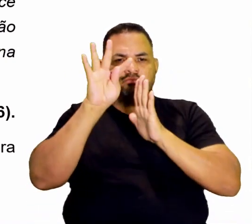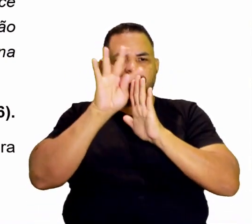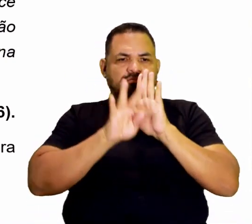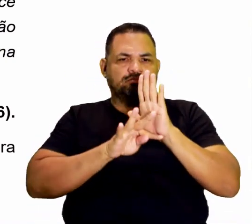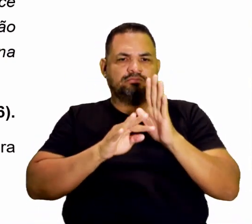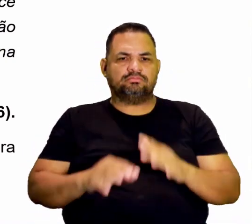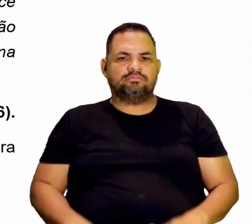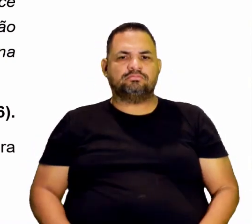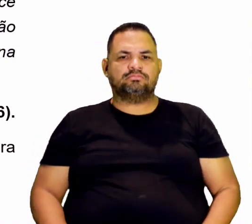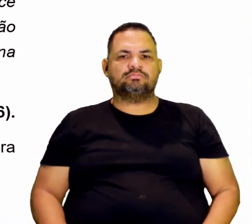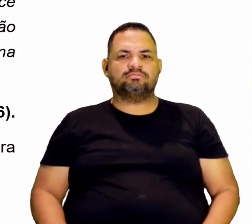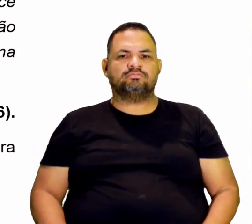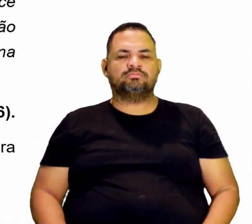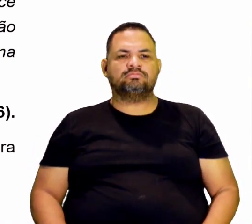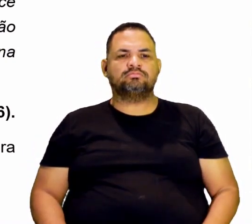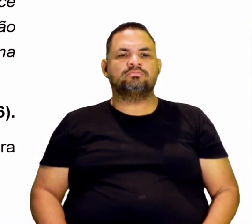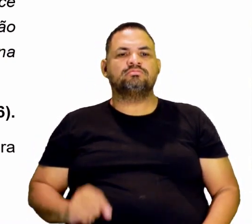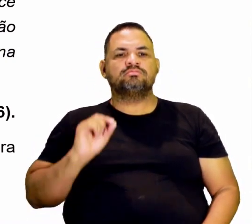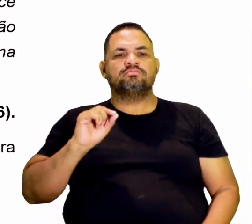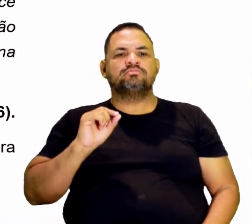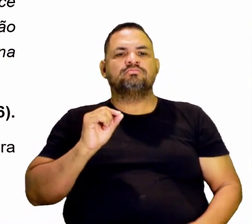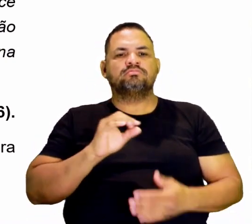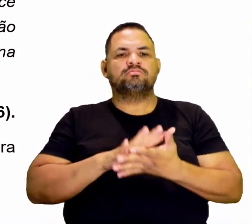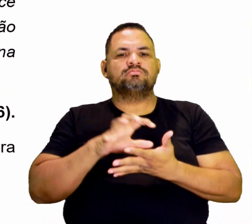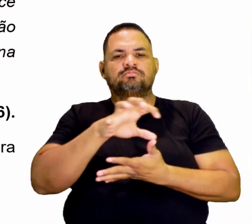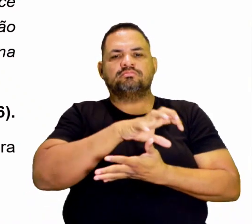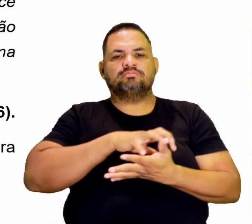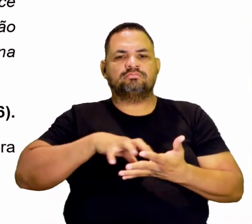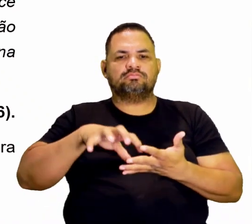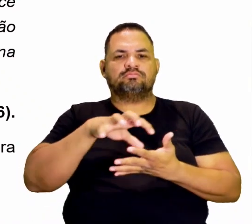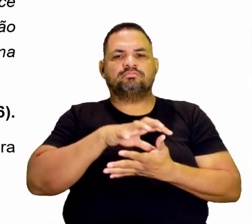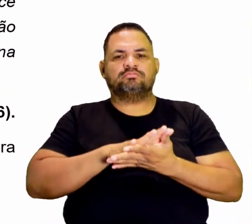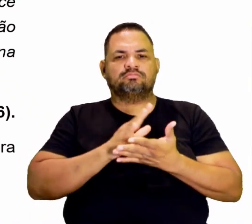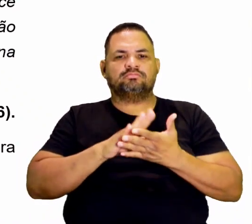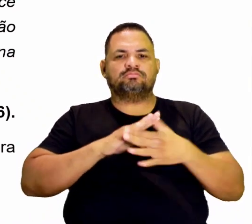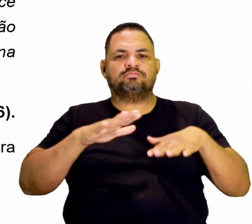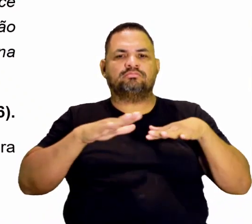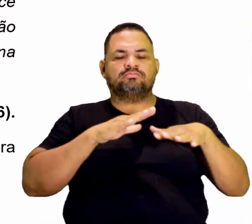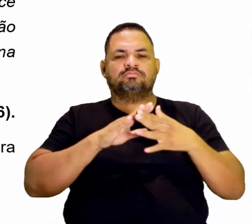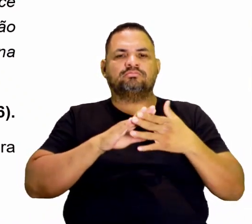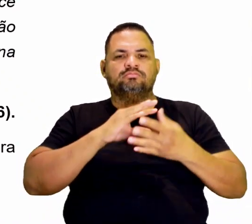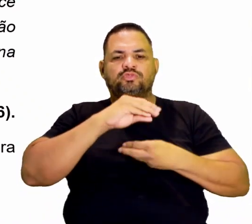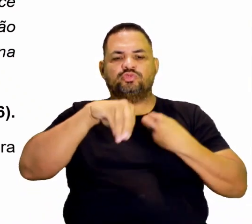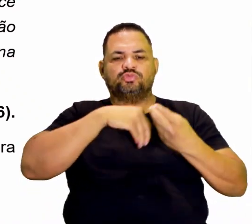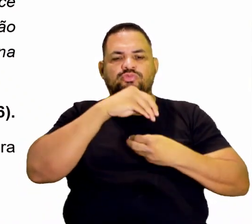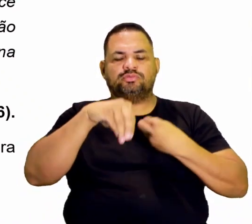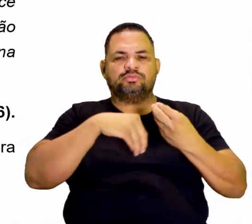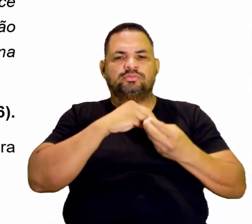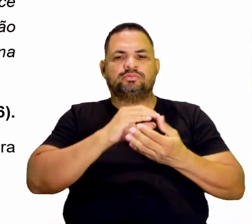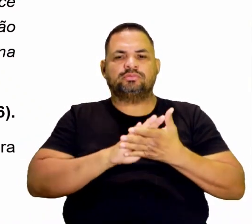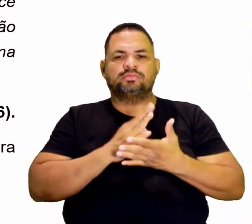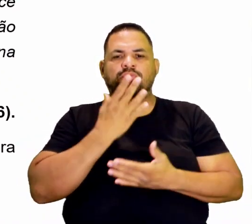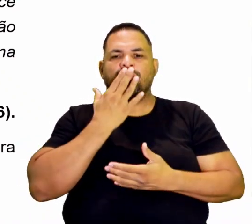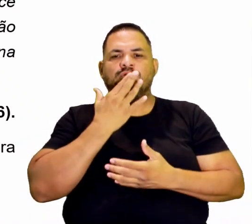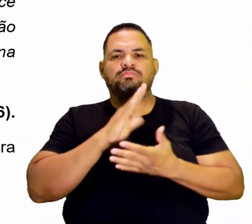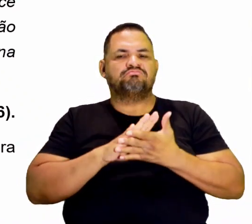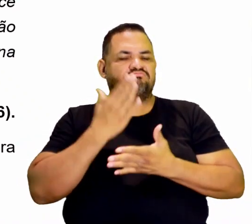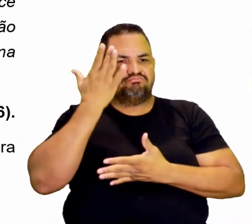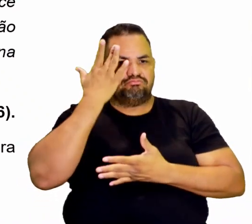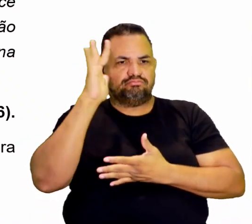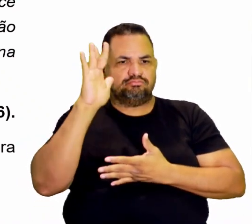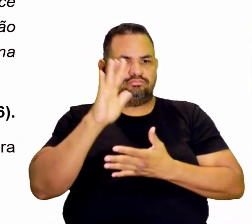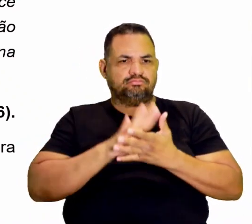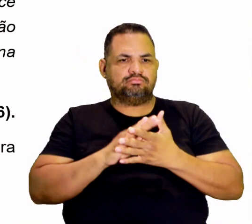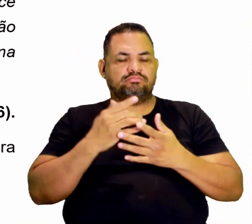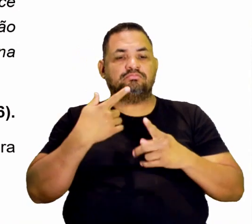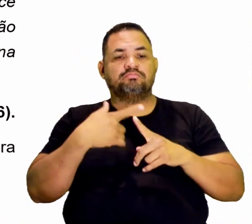seguir. O que provocou esta revolução de mancha de cor? Não o sabemos,